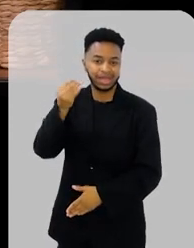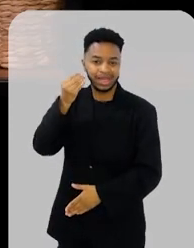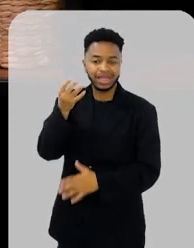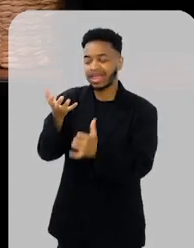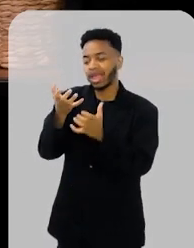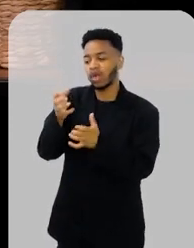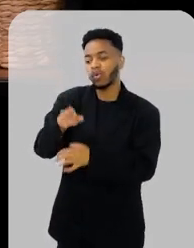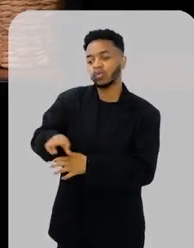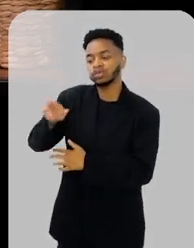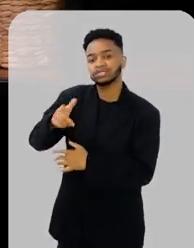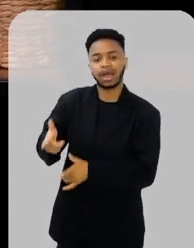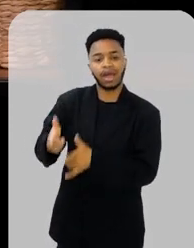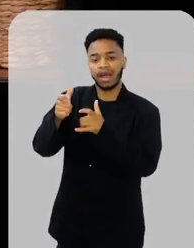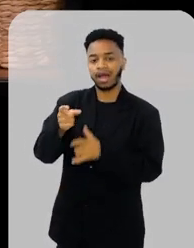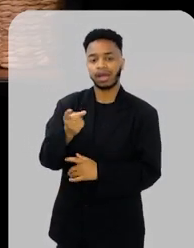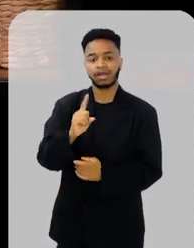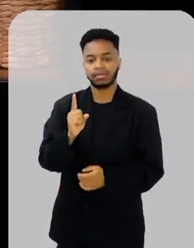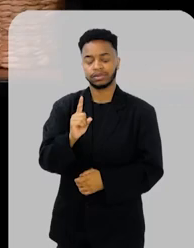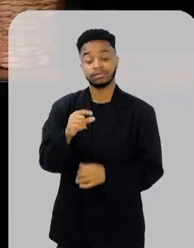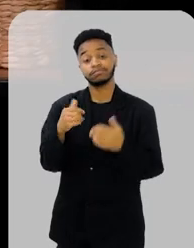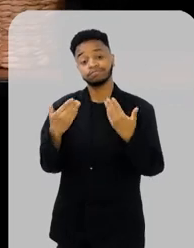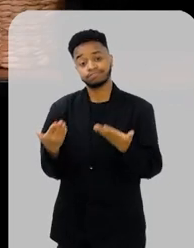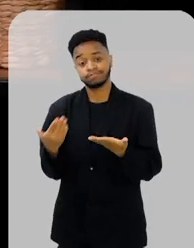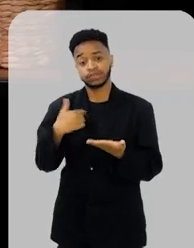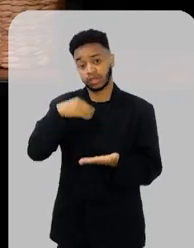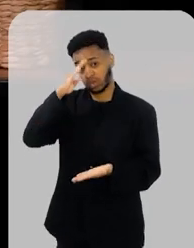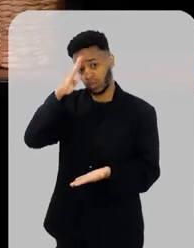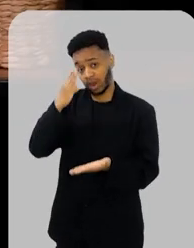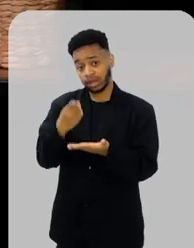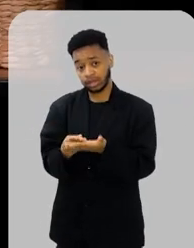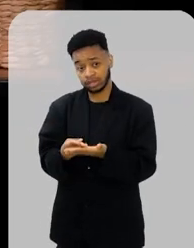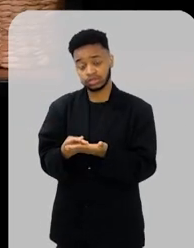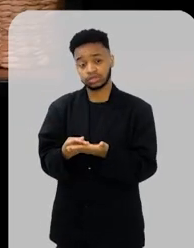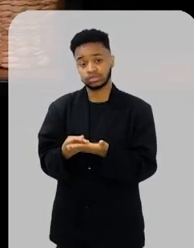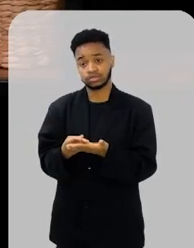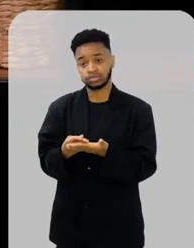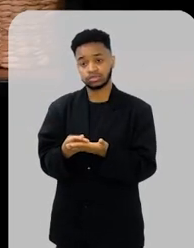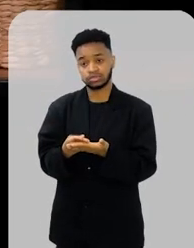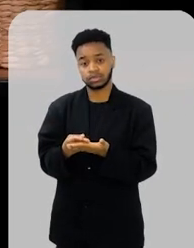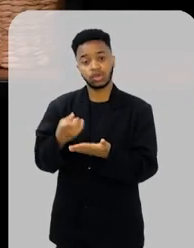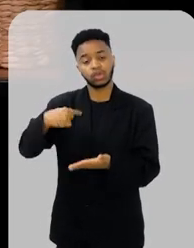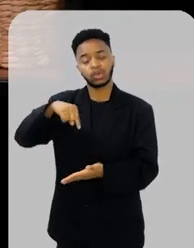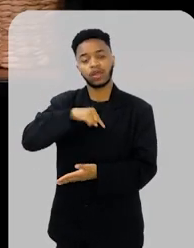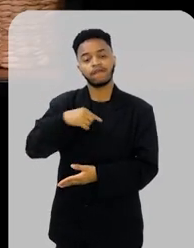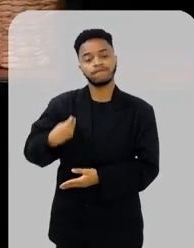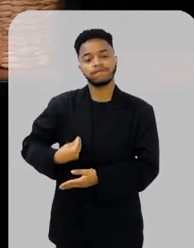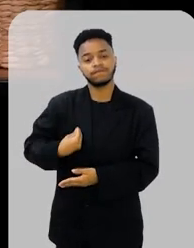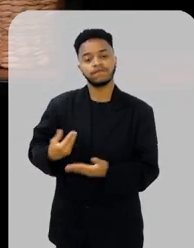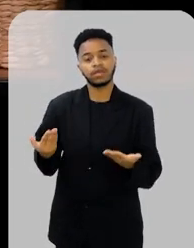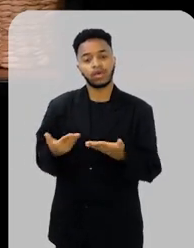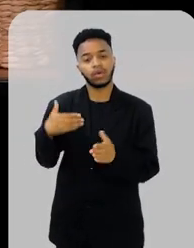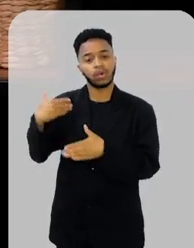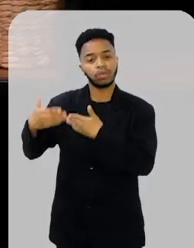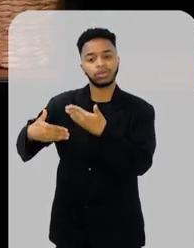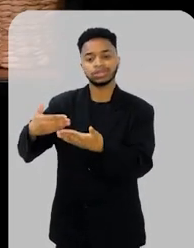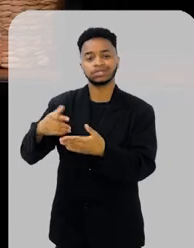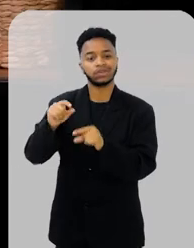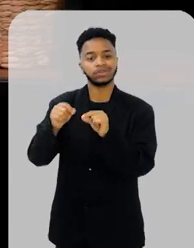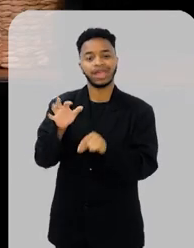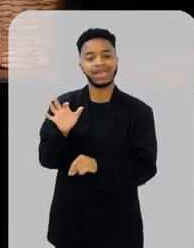pegar em arma. Então, eu acredito até que a gente tem vivido num processo de